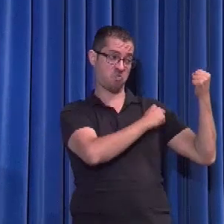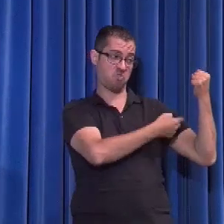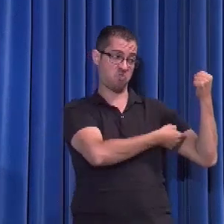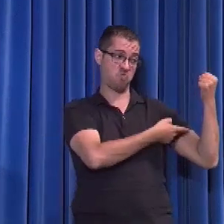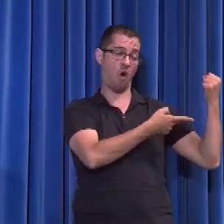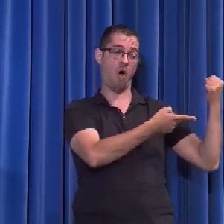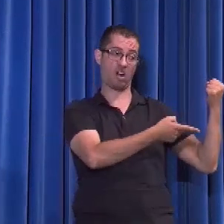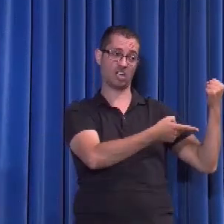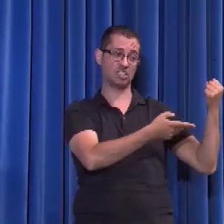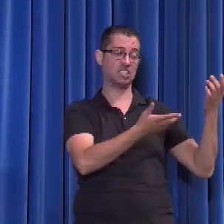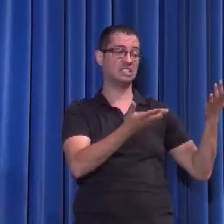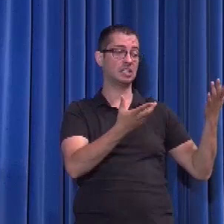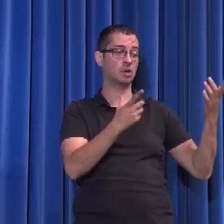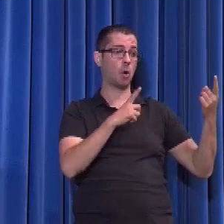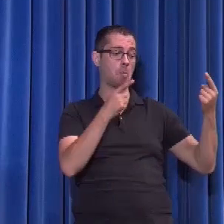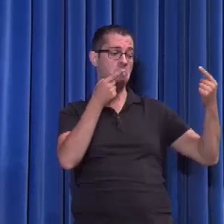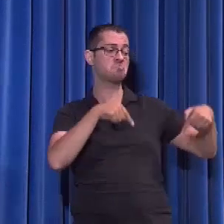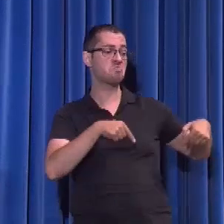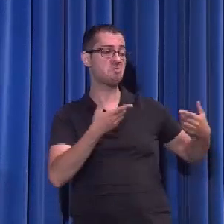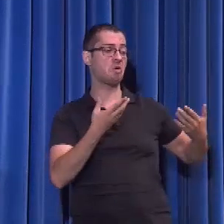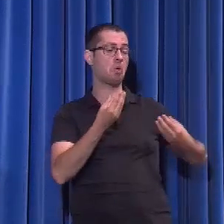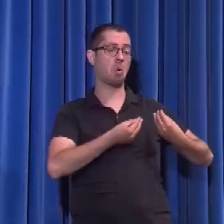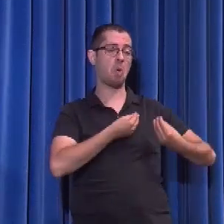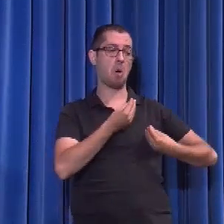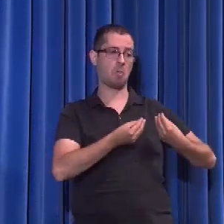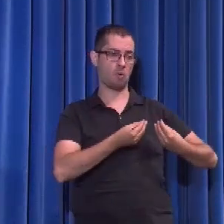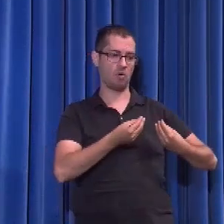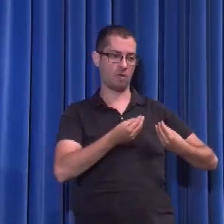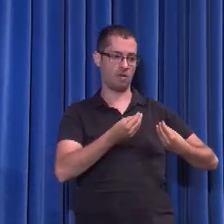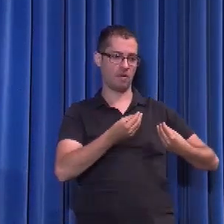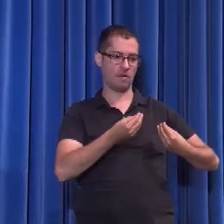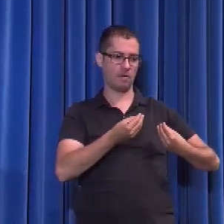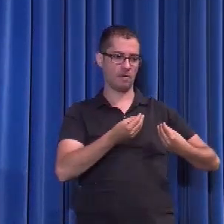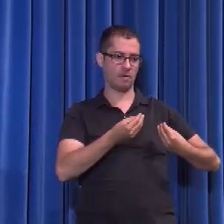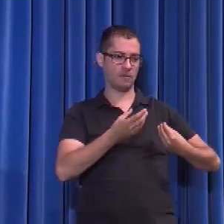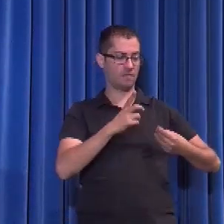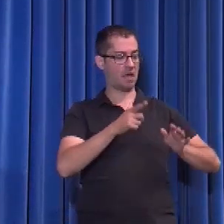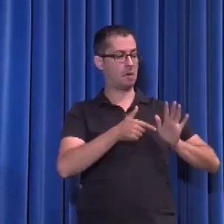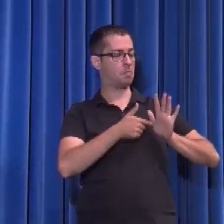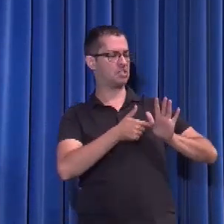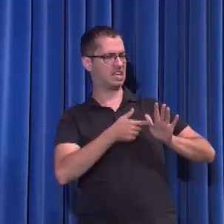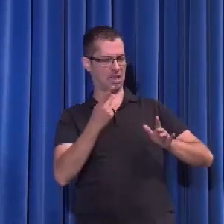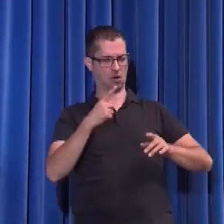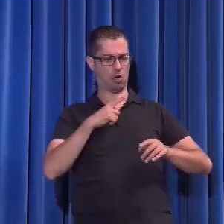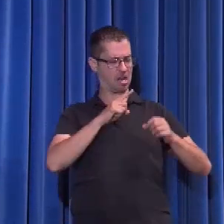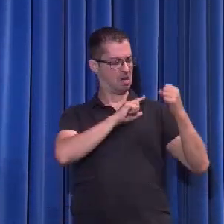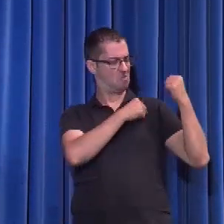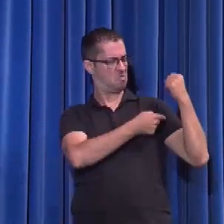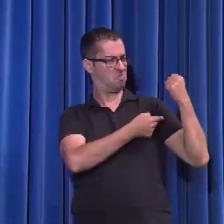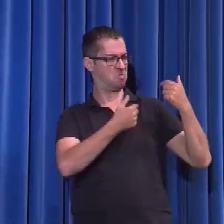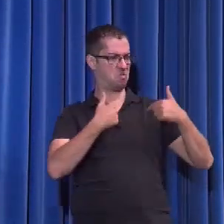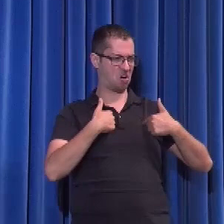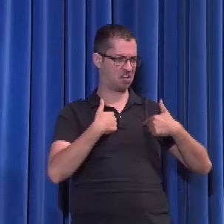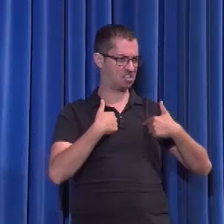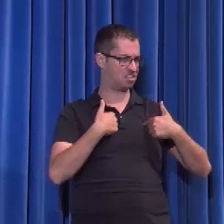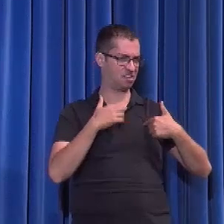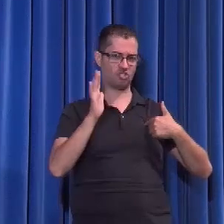Você vai se fiar em quê? Você vai se gloriar em quê? Na sua força? Ela é